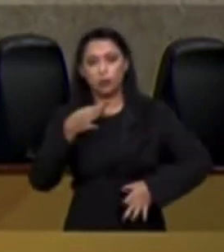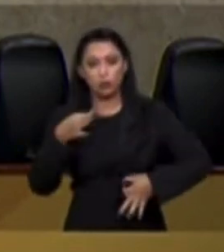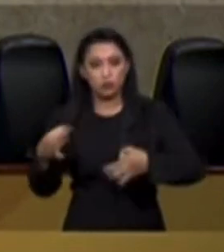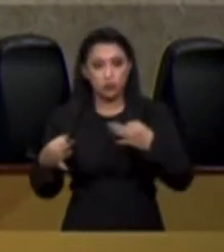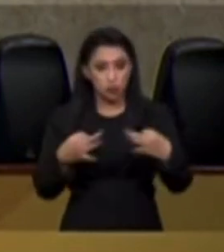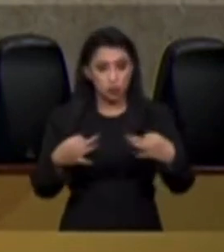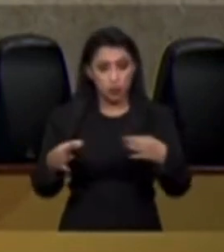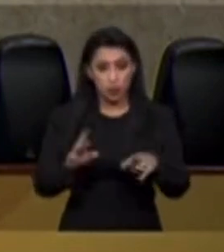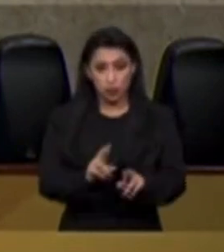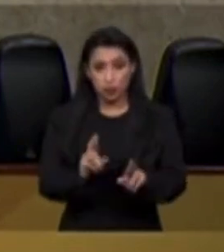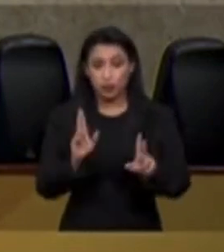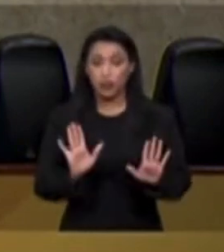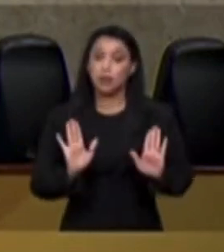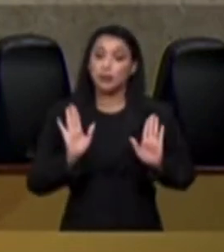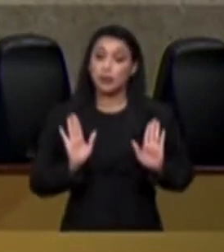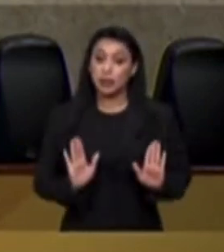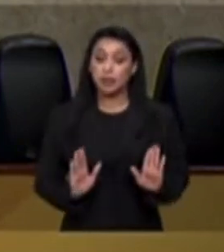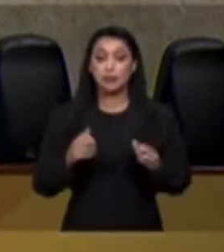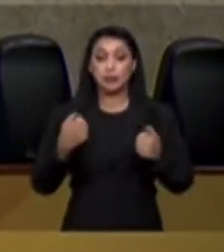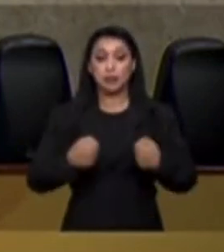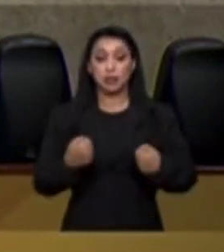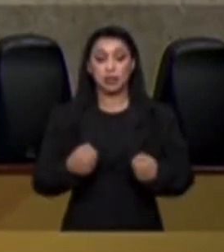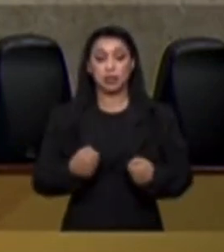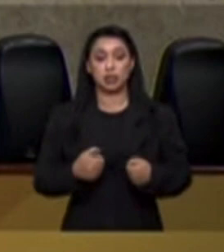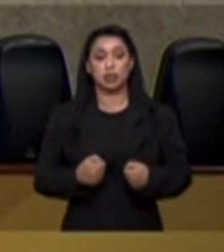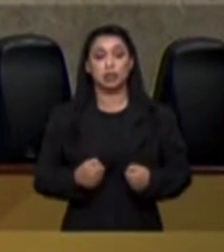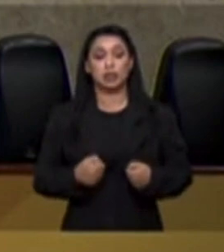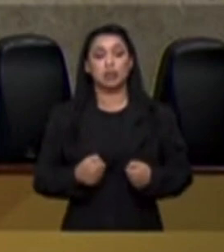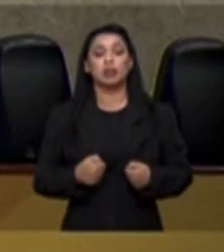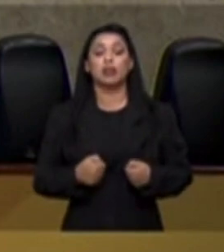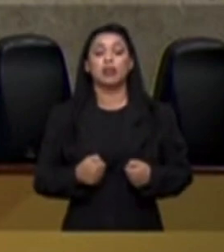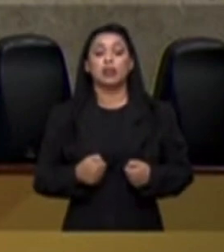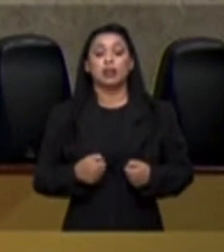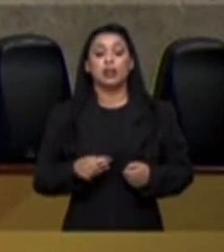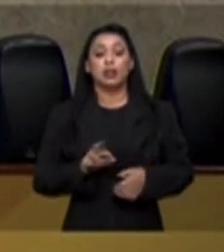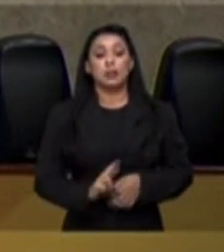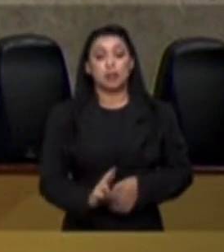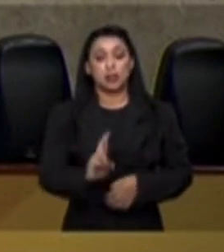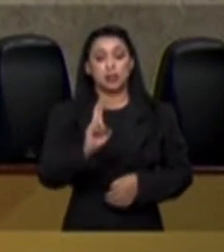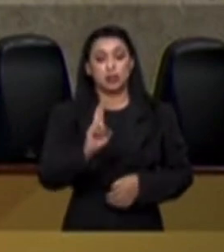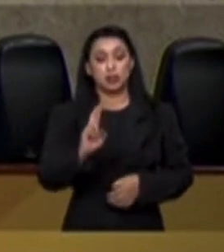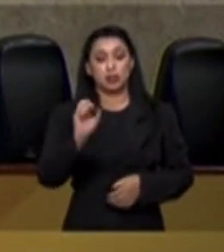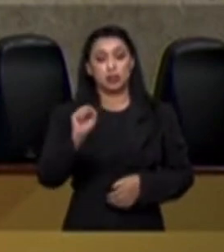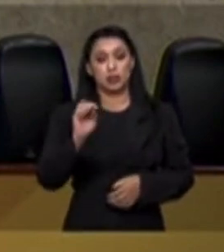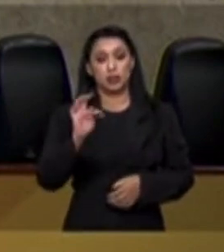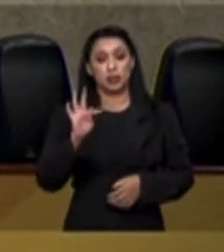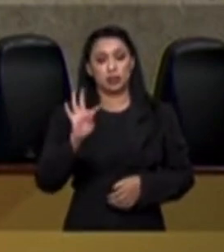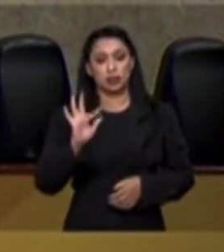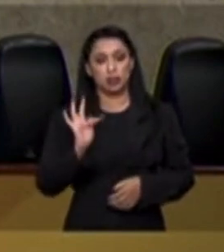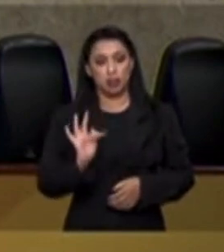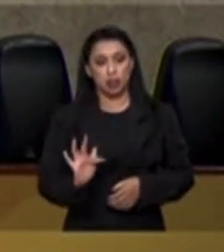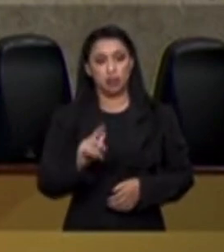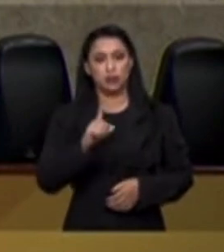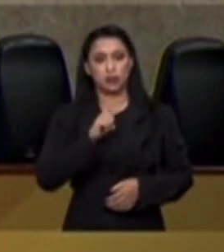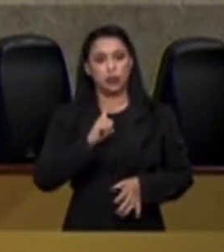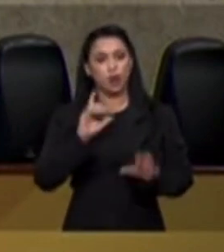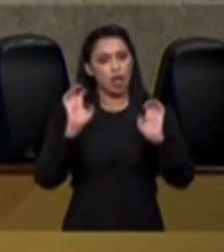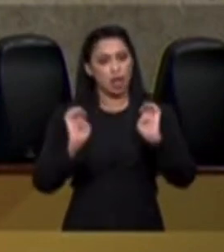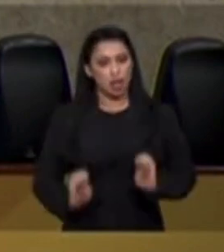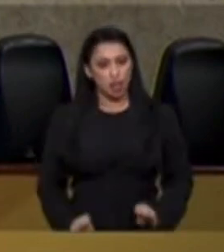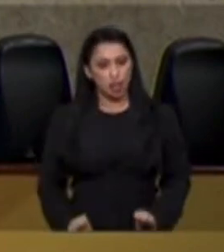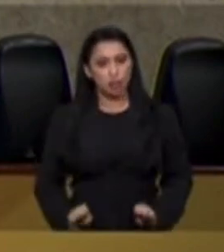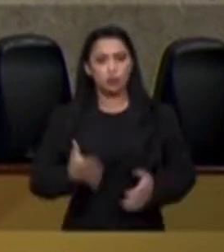é preciso, no entanto, em nome da Corte, repugnar, movido por um sentimento ético e